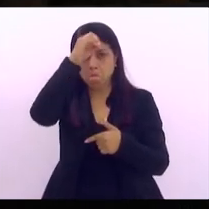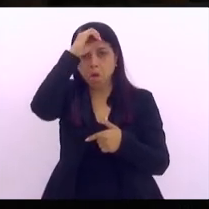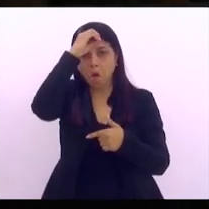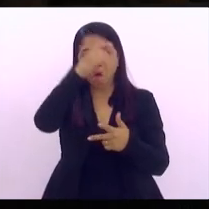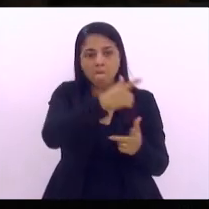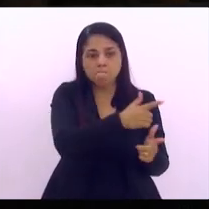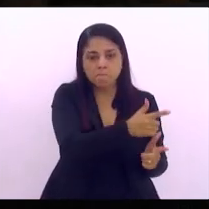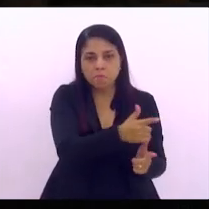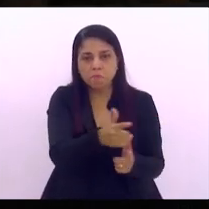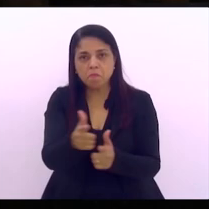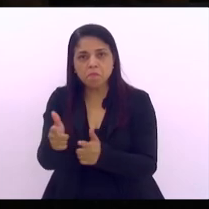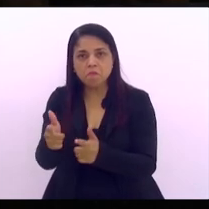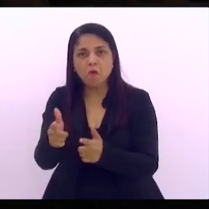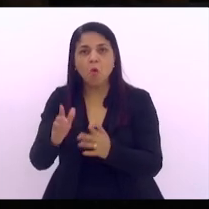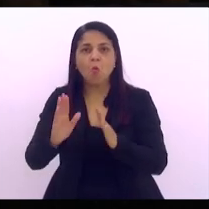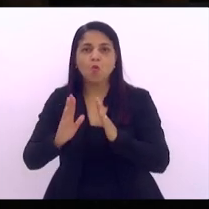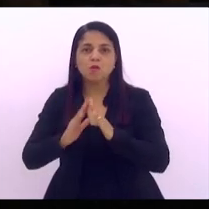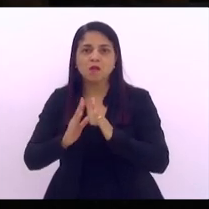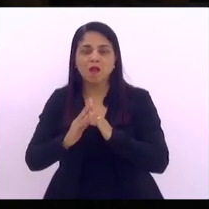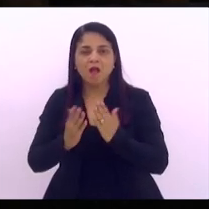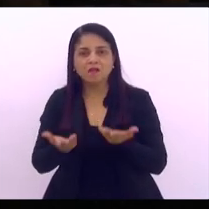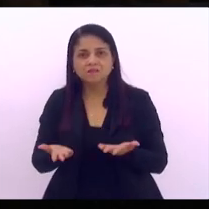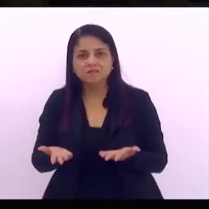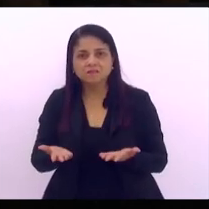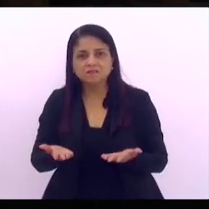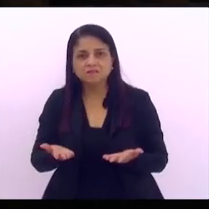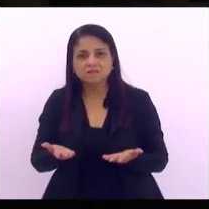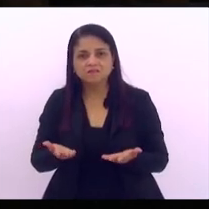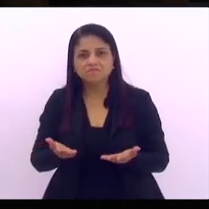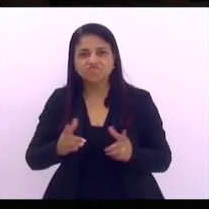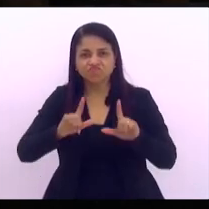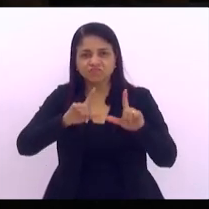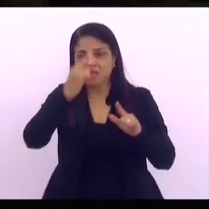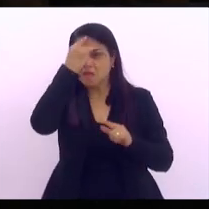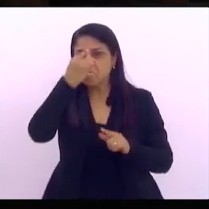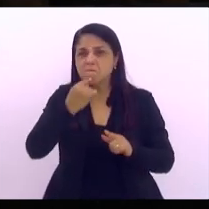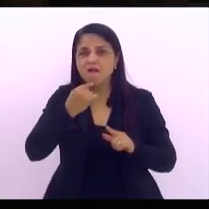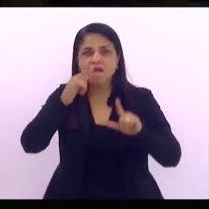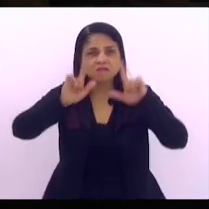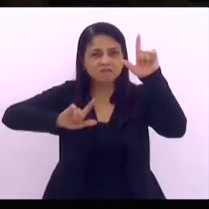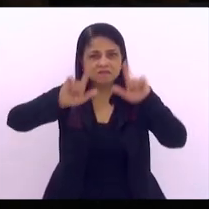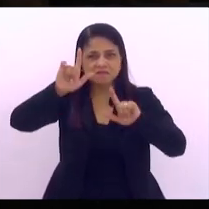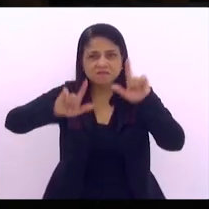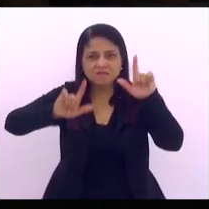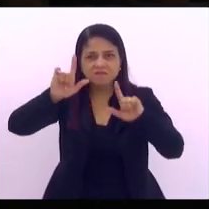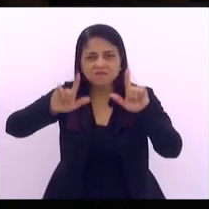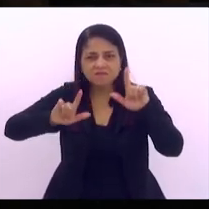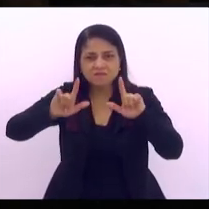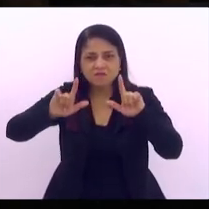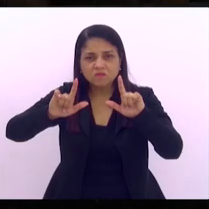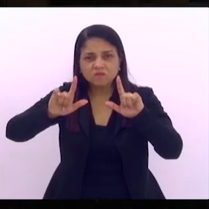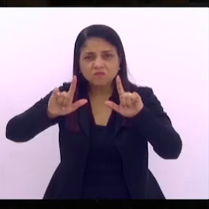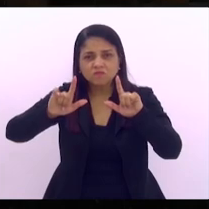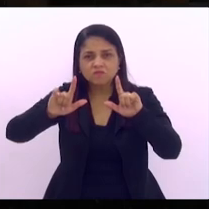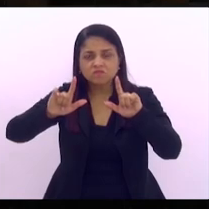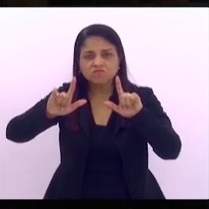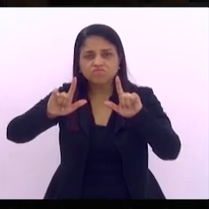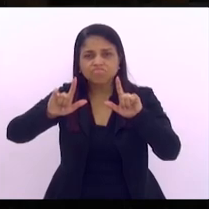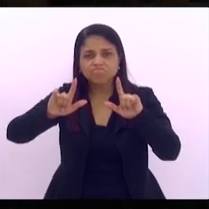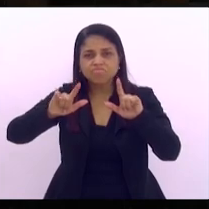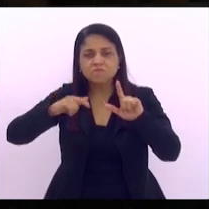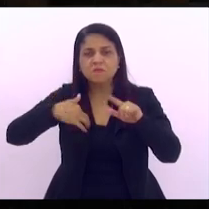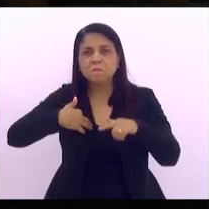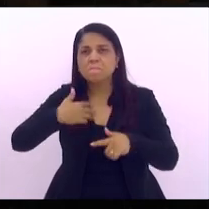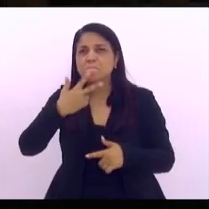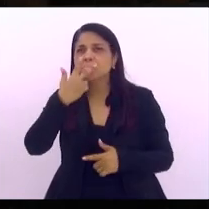casa. Ver as imagens na televisão é como fosse um circo